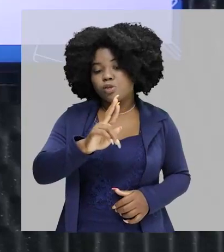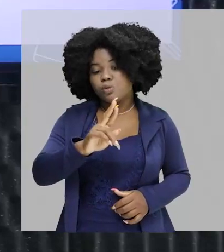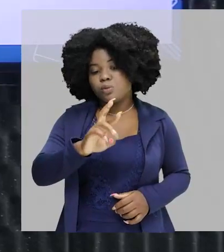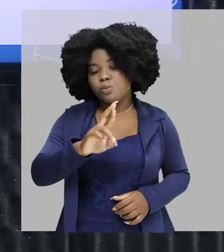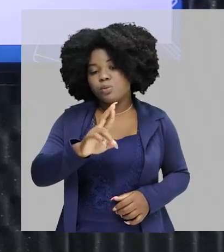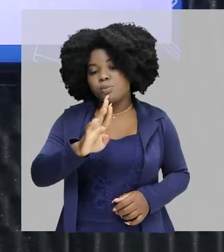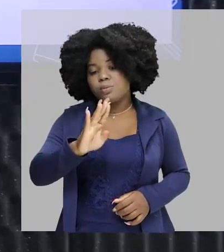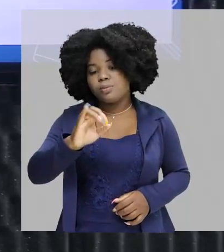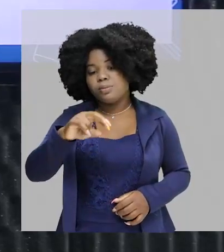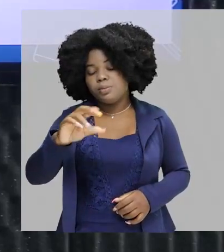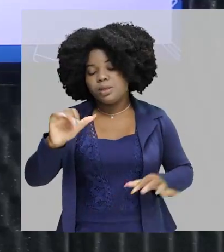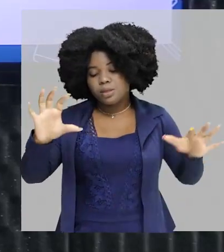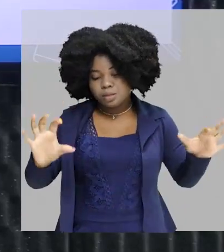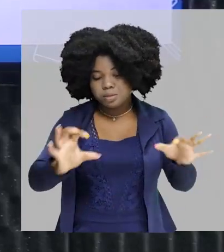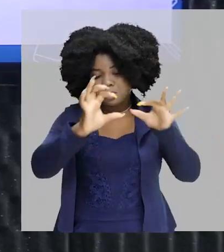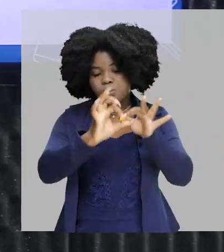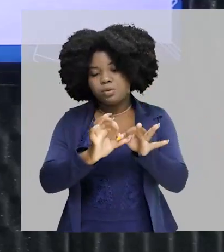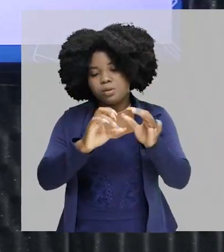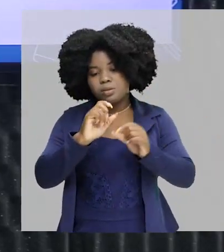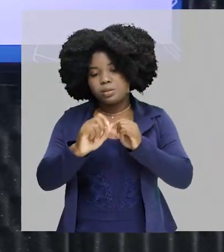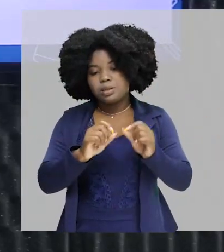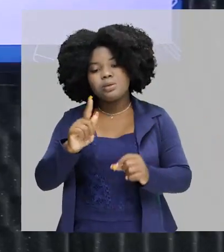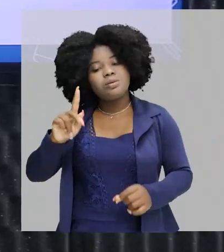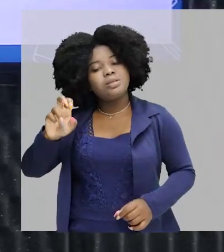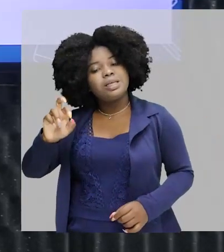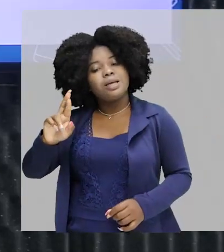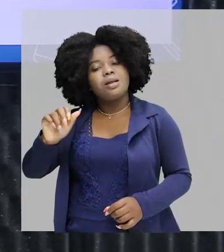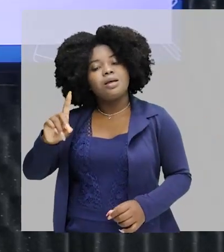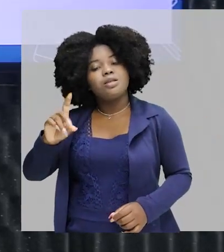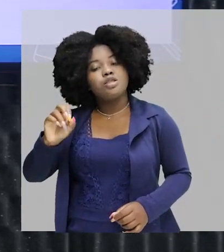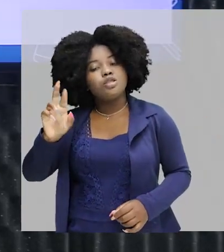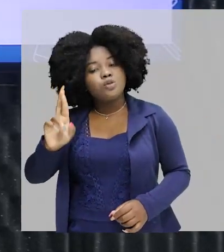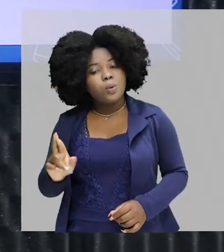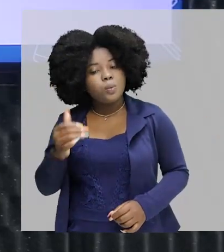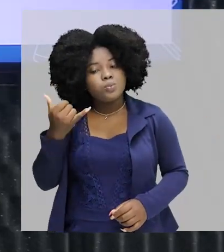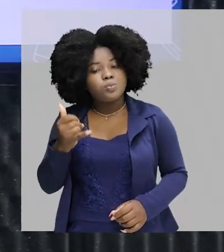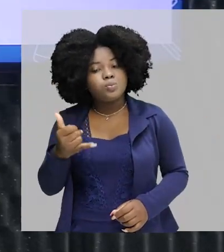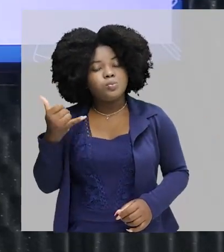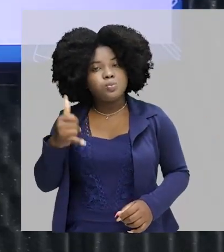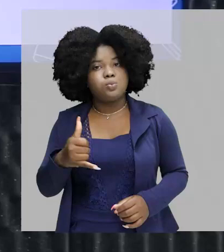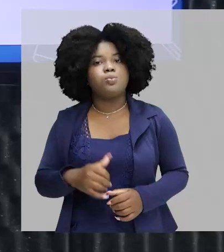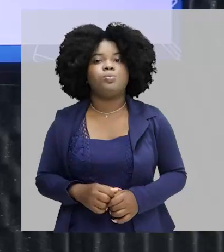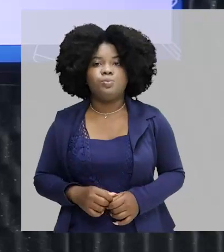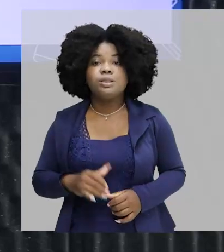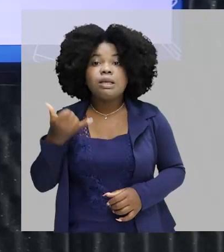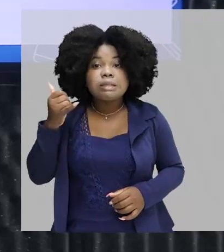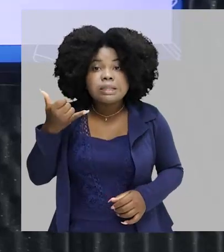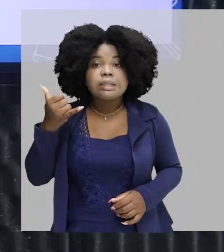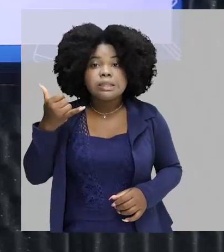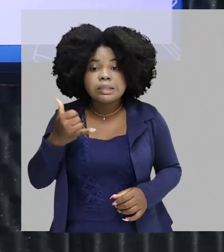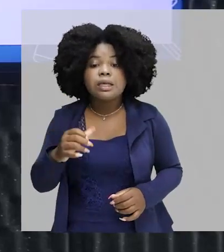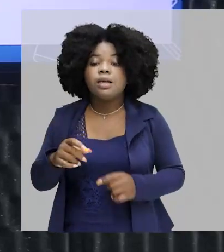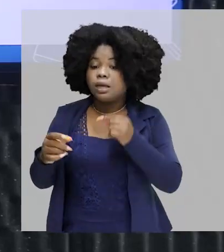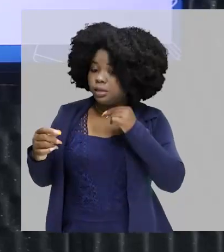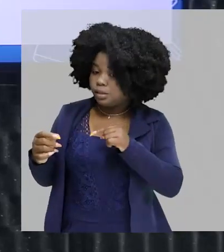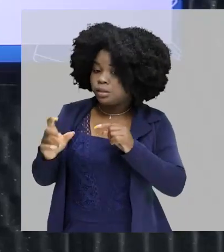turbina vai estar conectada, turminha, a um gerador elétrico. E é esse gerador elétrico que